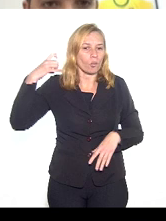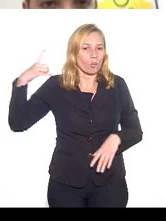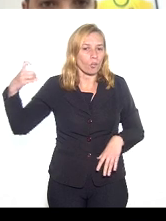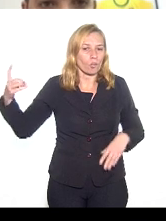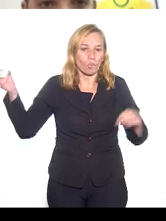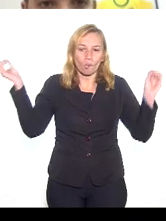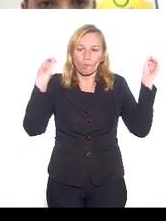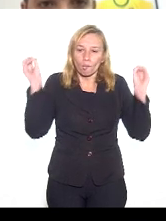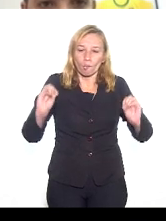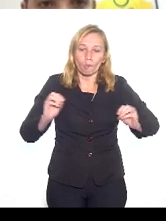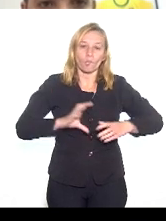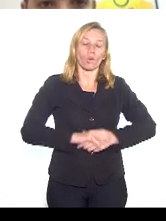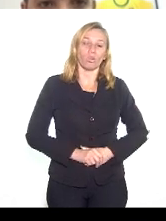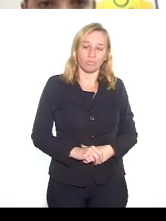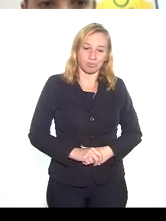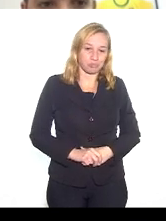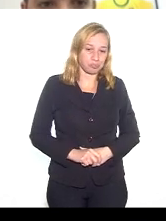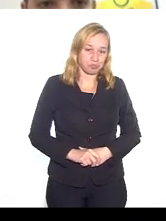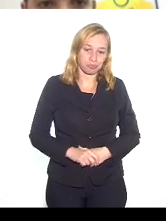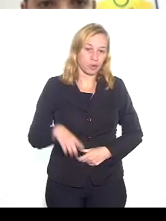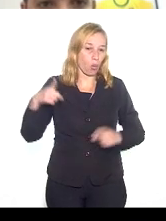áudio.